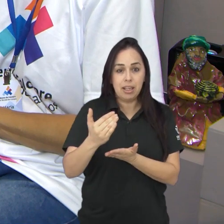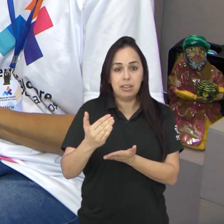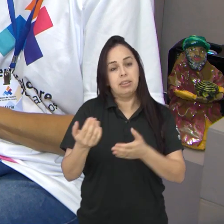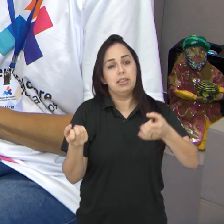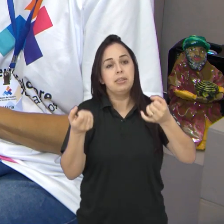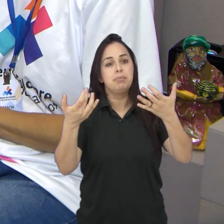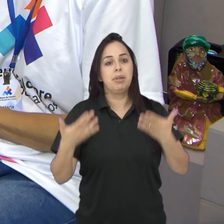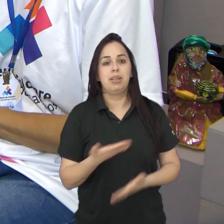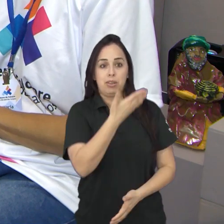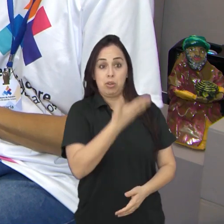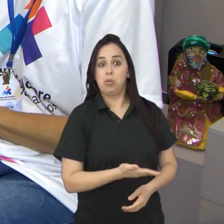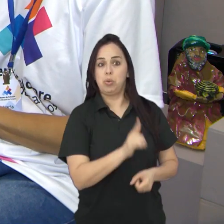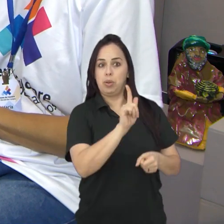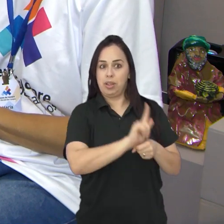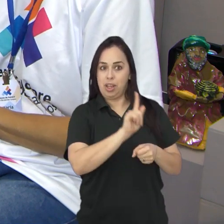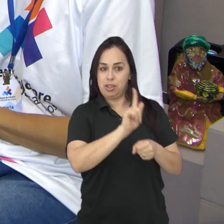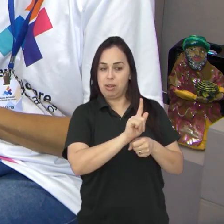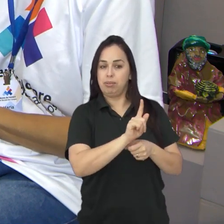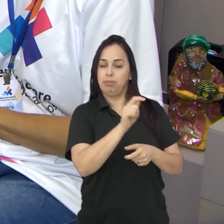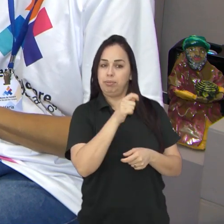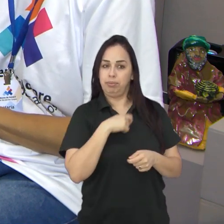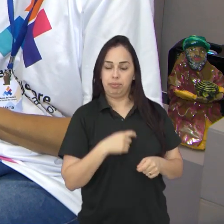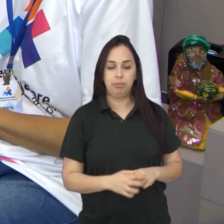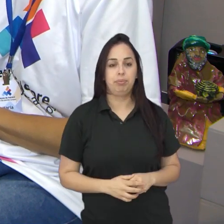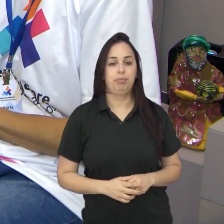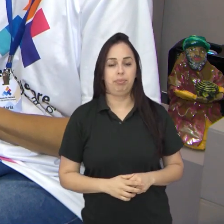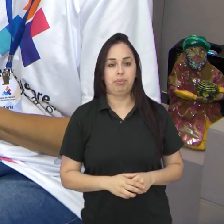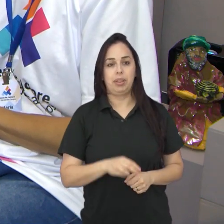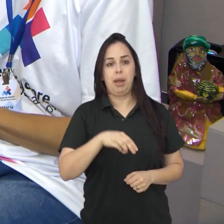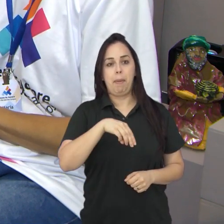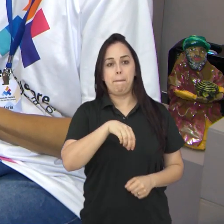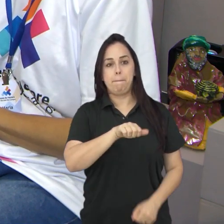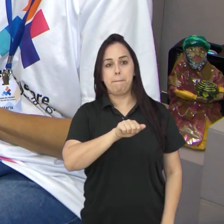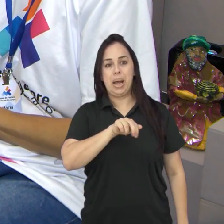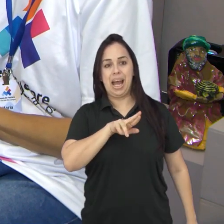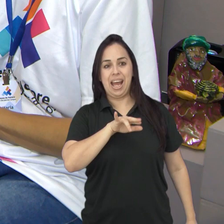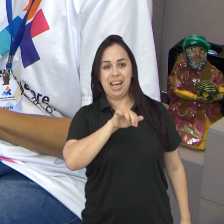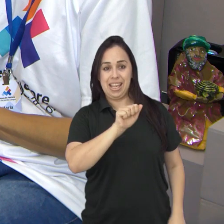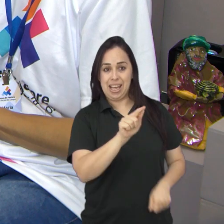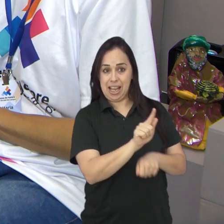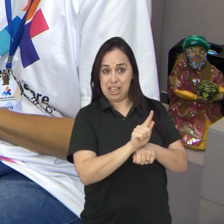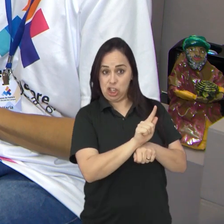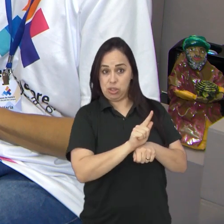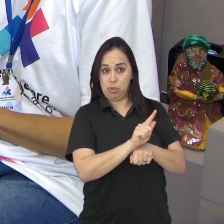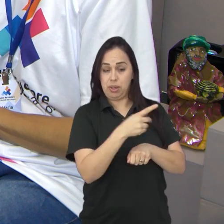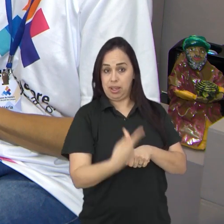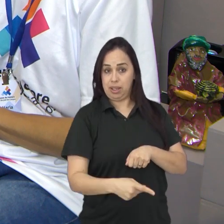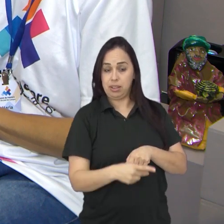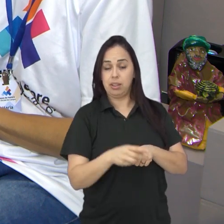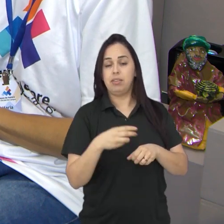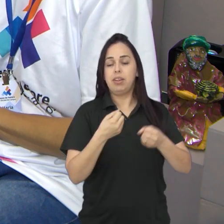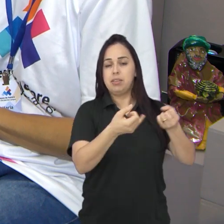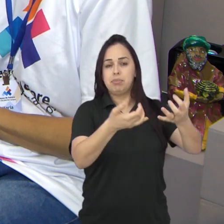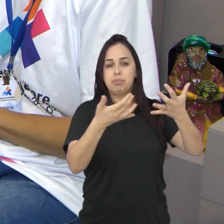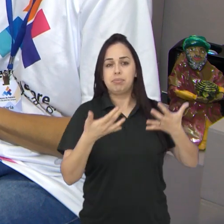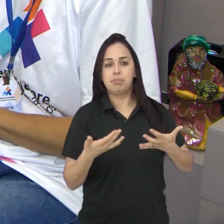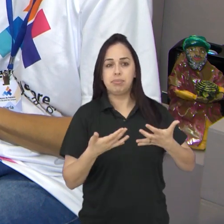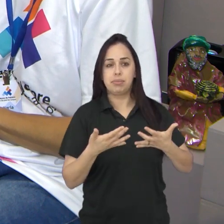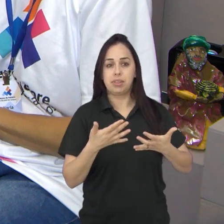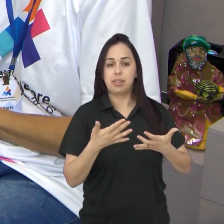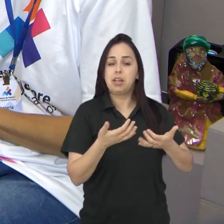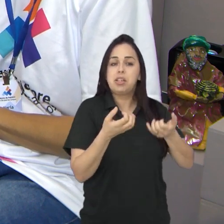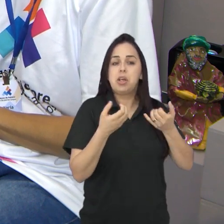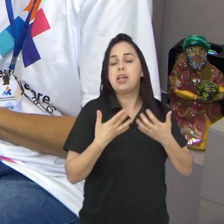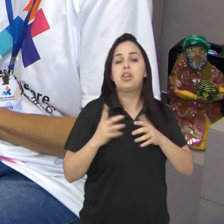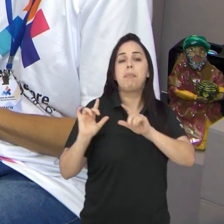programa falando com a gestora atual do Museu do Folclore, a Maria Siqueira Santos. E ela vai explicar pra gente, pra mim,